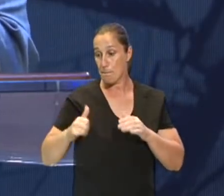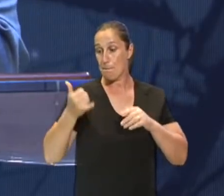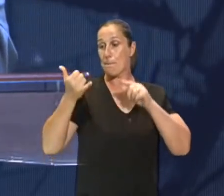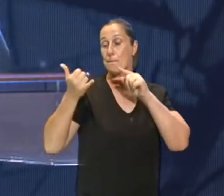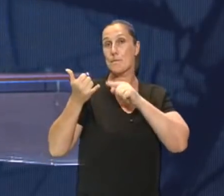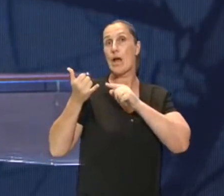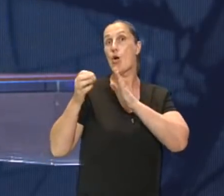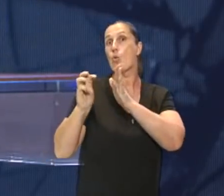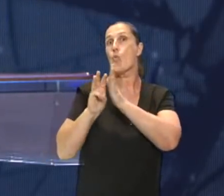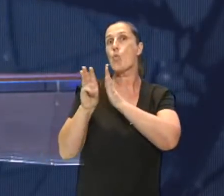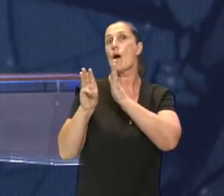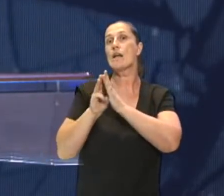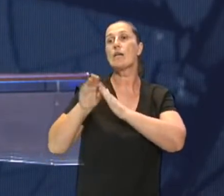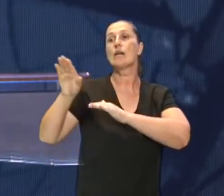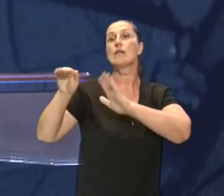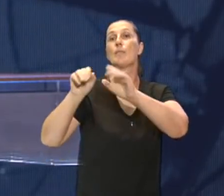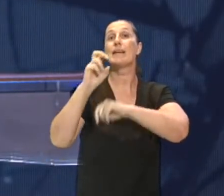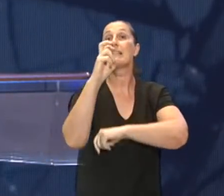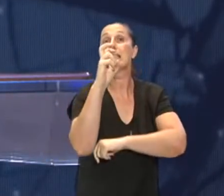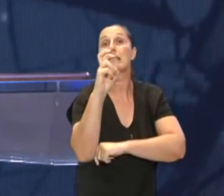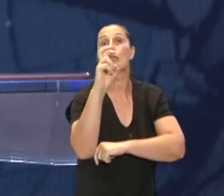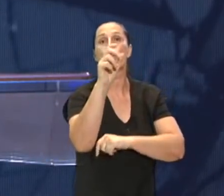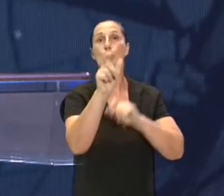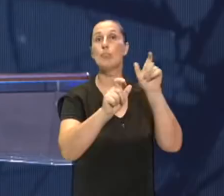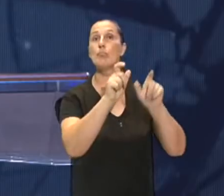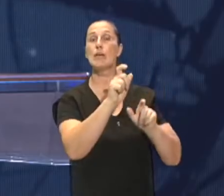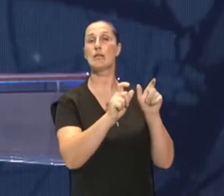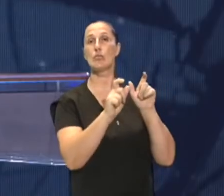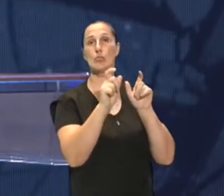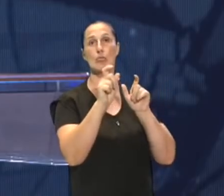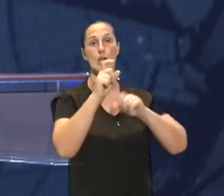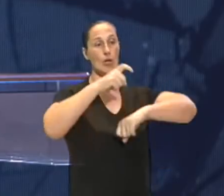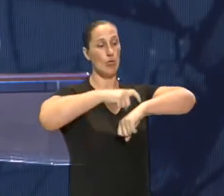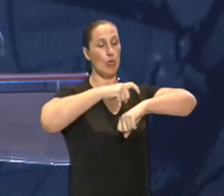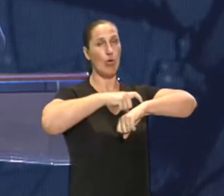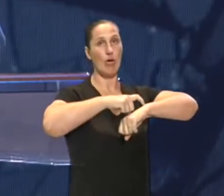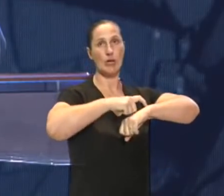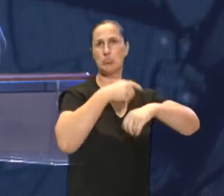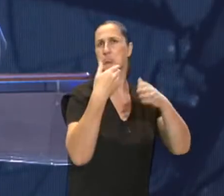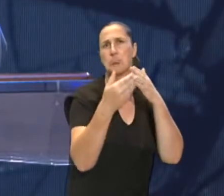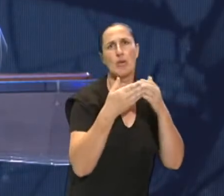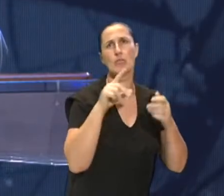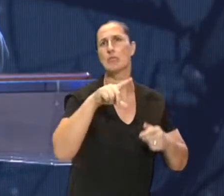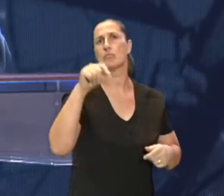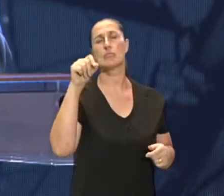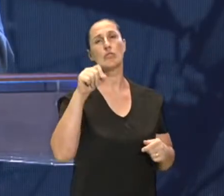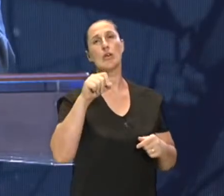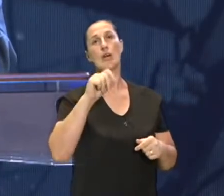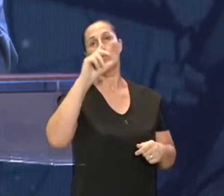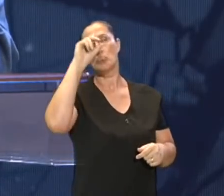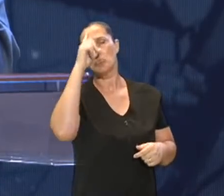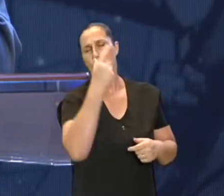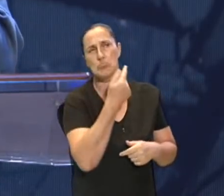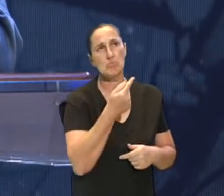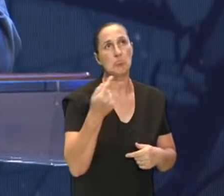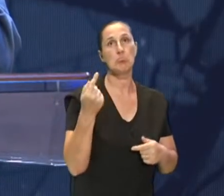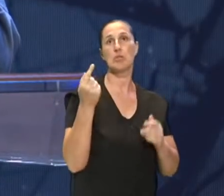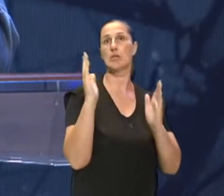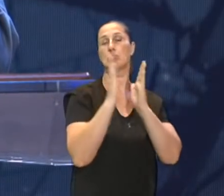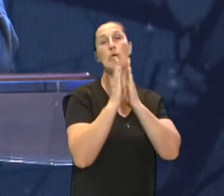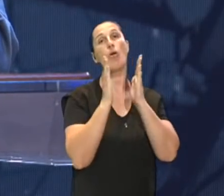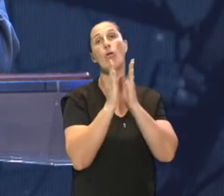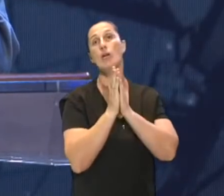E vai convidar mais 5 pessoas para orarem num determinado horário, num determinado dia da semana,